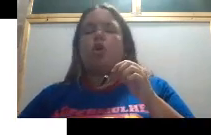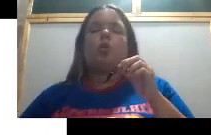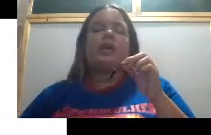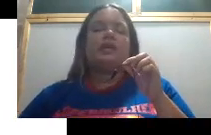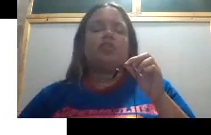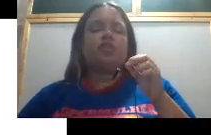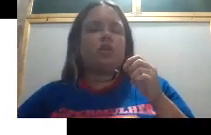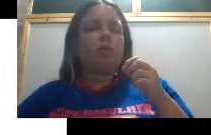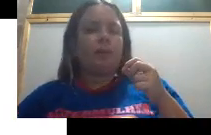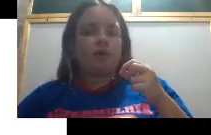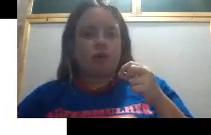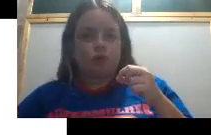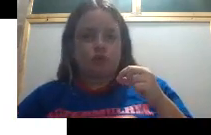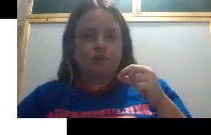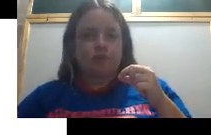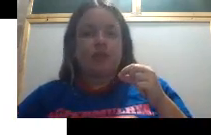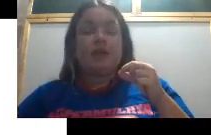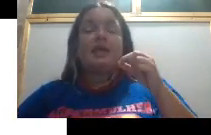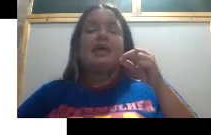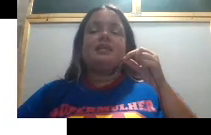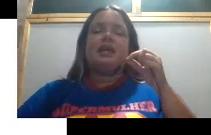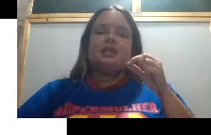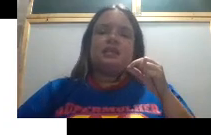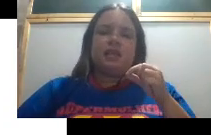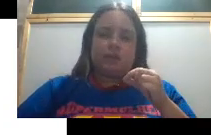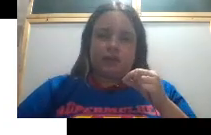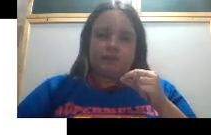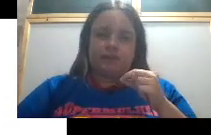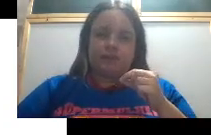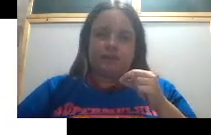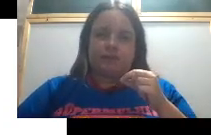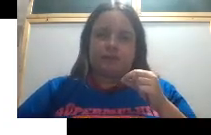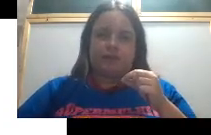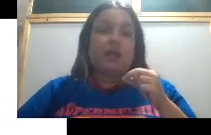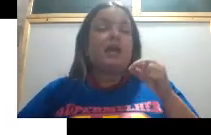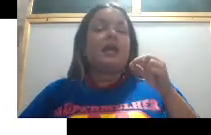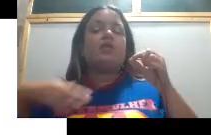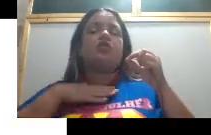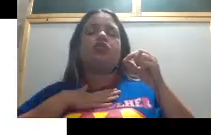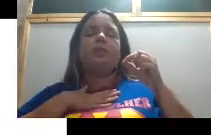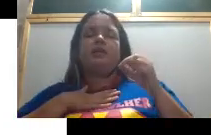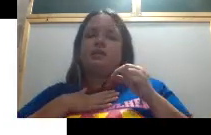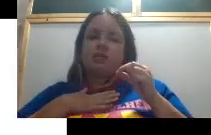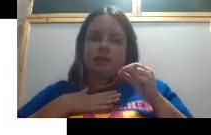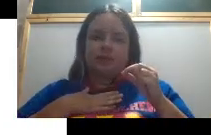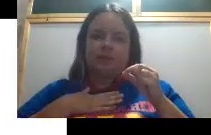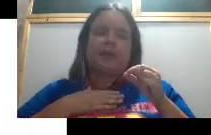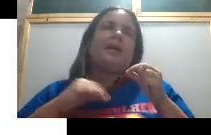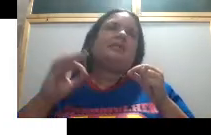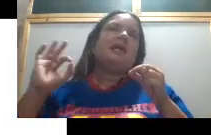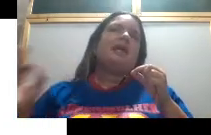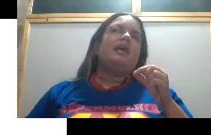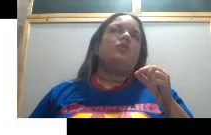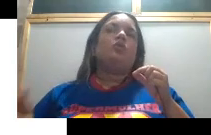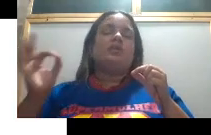vocês o que é que a gente comemora hoje e quem se lembra Olá eu sou suspeito a dizer